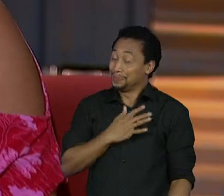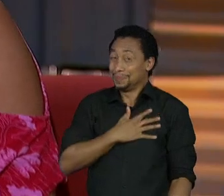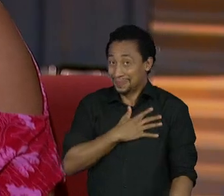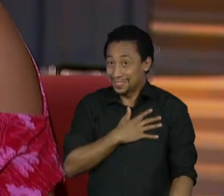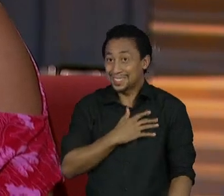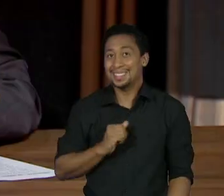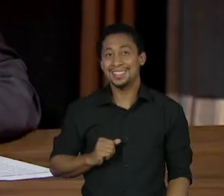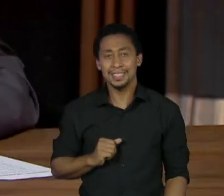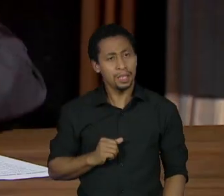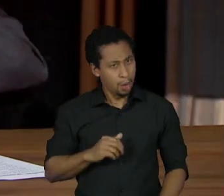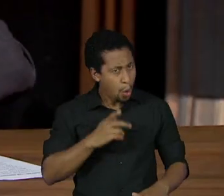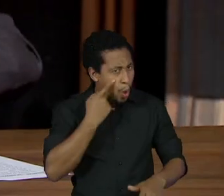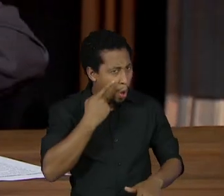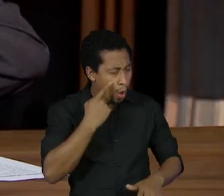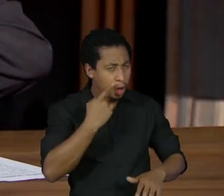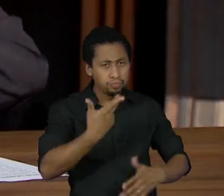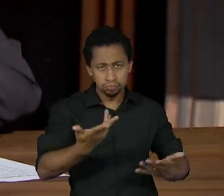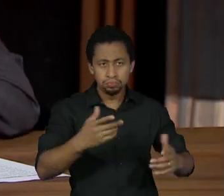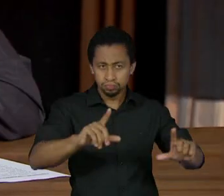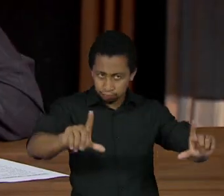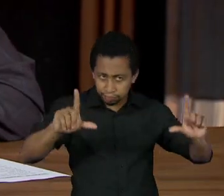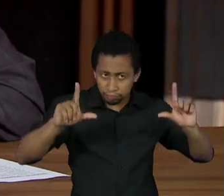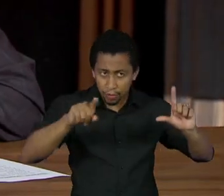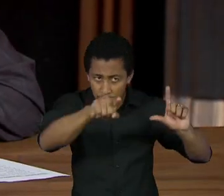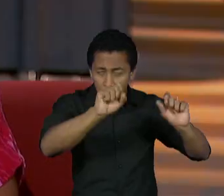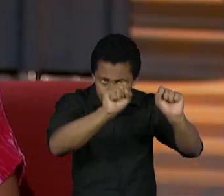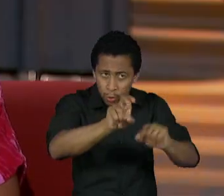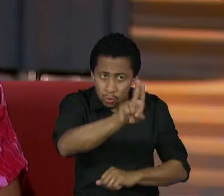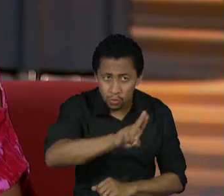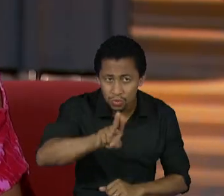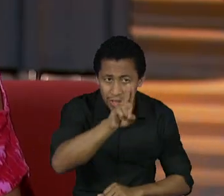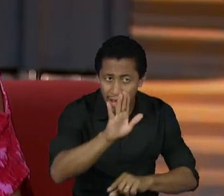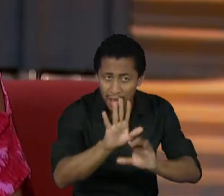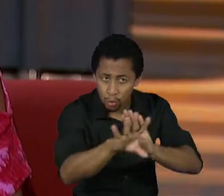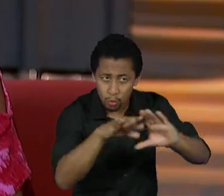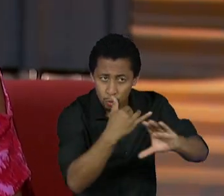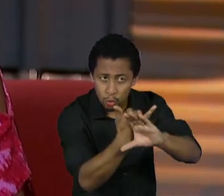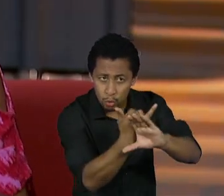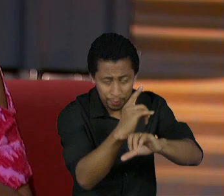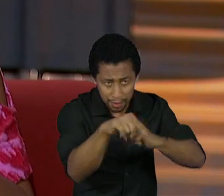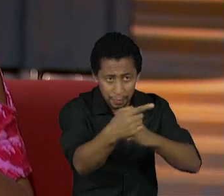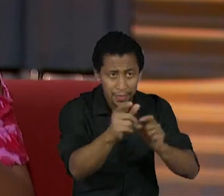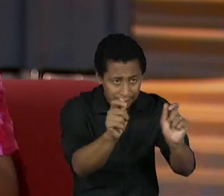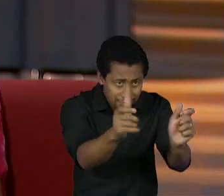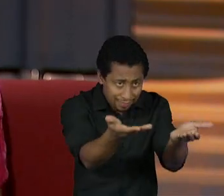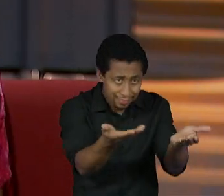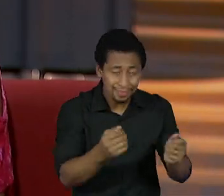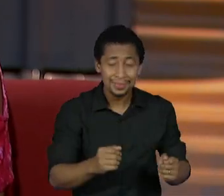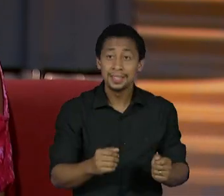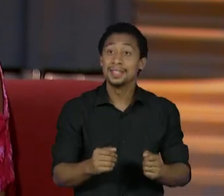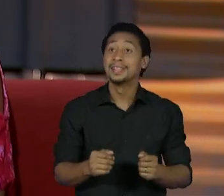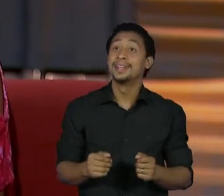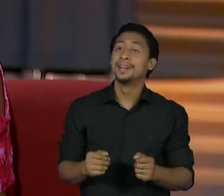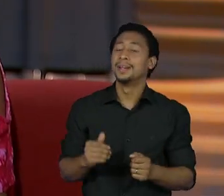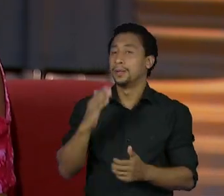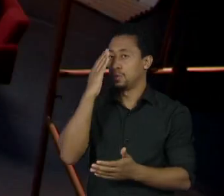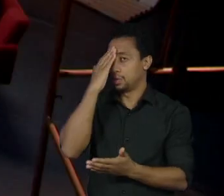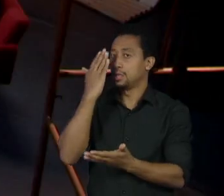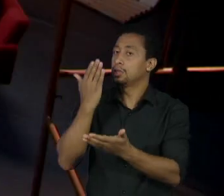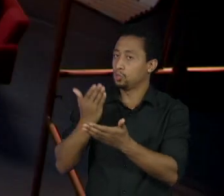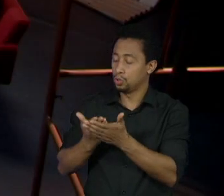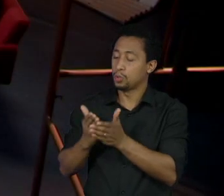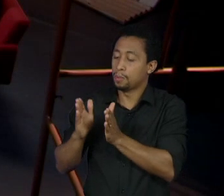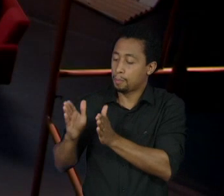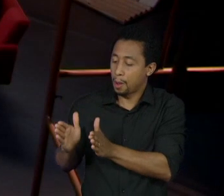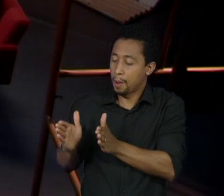Esse que... vídeo aqui vai ficar no YouTube, você vai usar na sua campanha. Eu acredito que a construção de uma candidatura, seja para o que